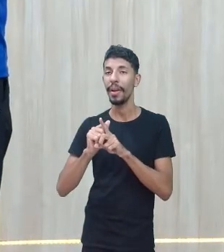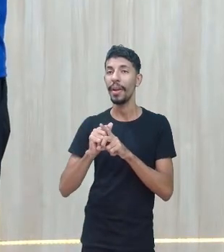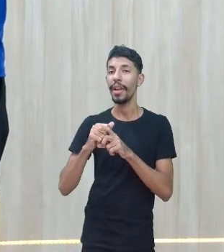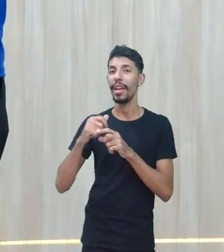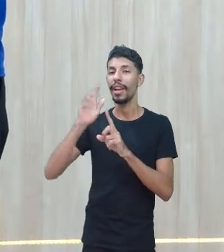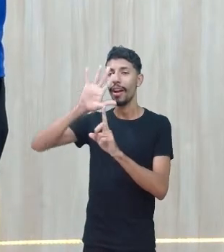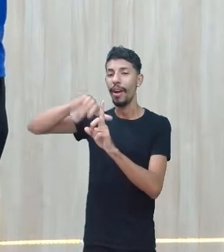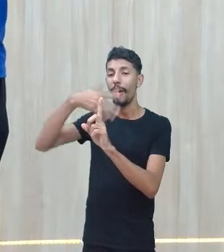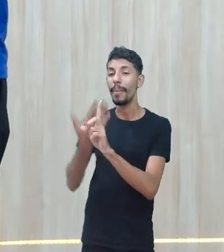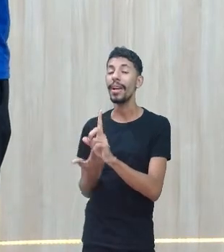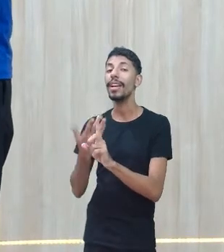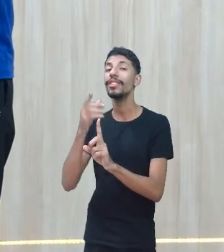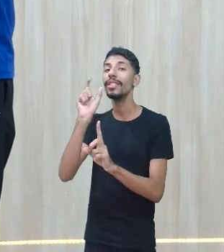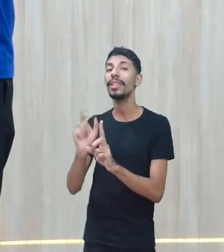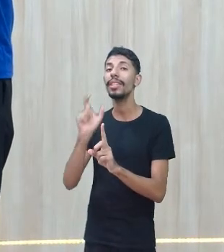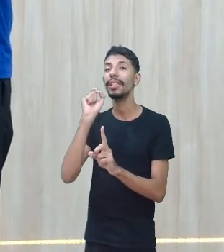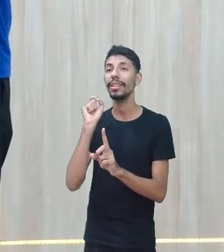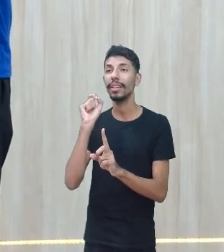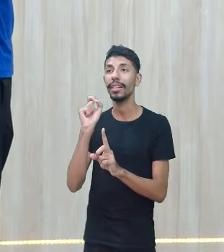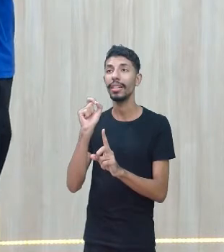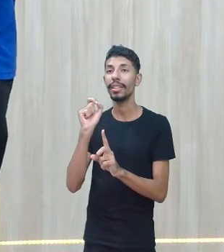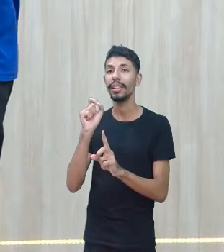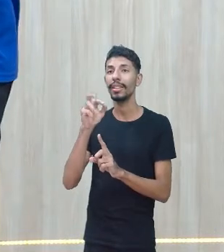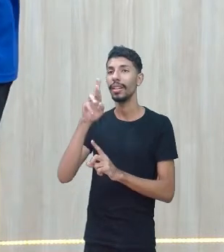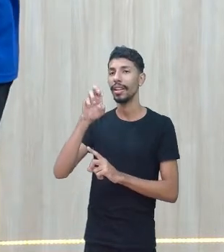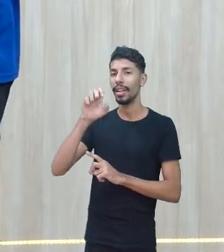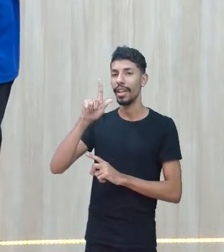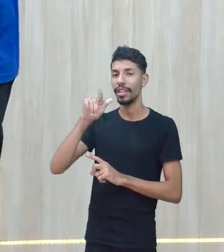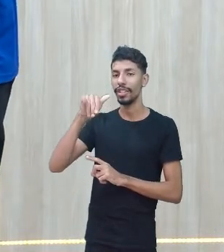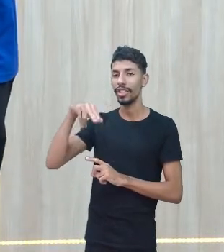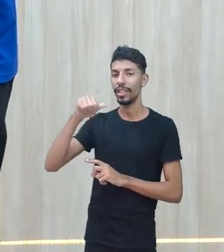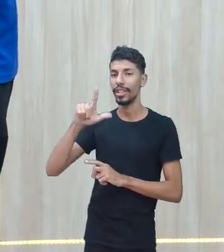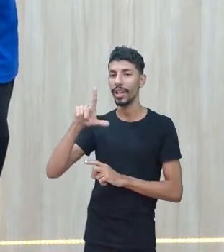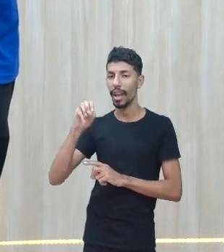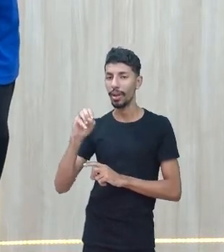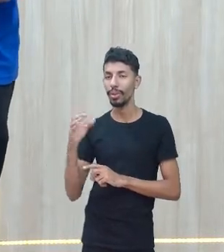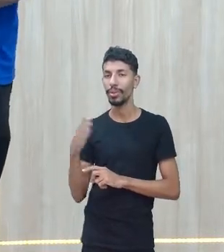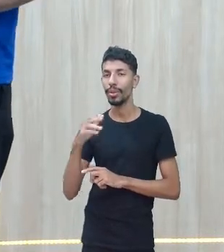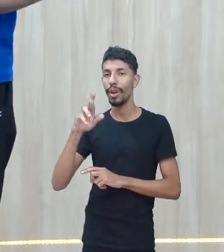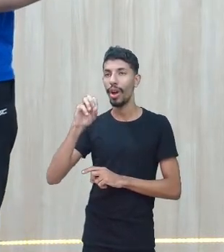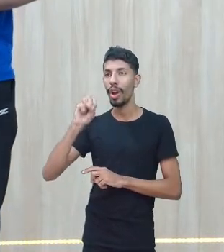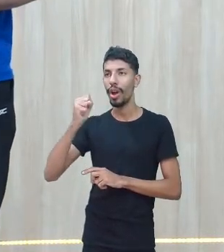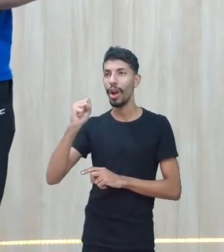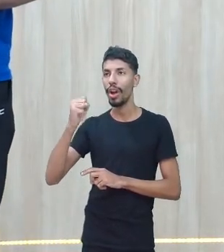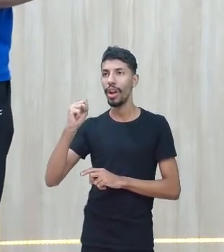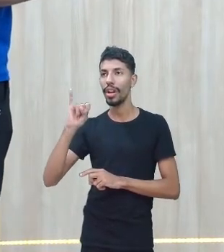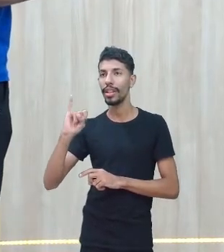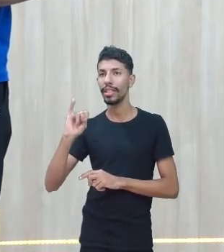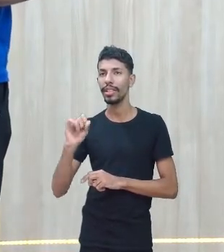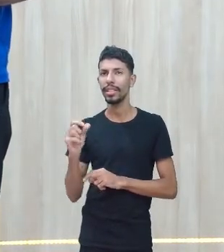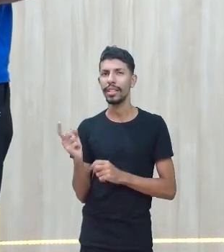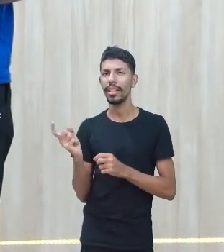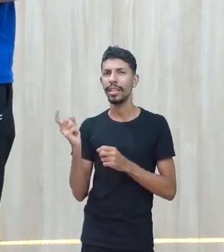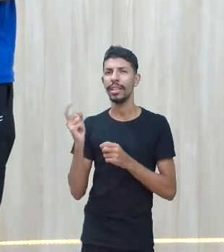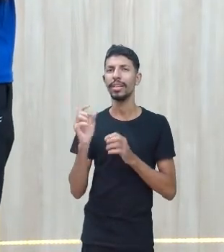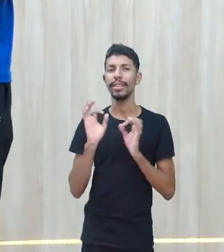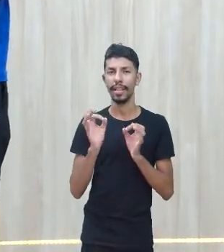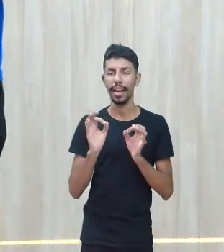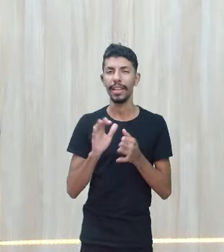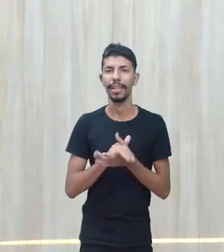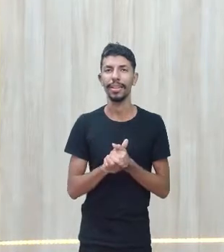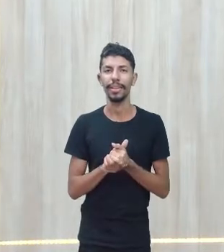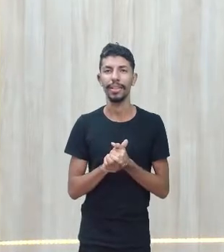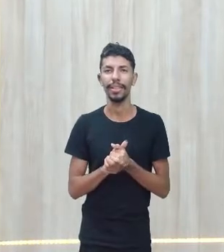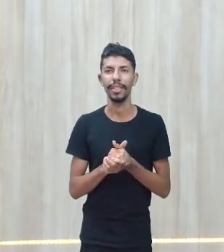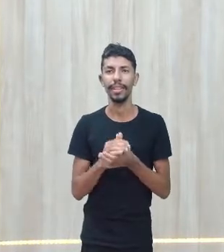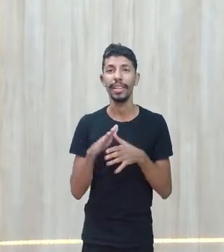homenagem a Reginaldo Rossi, né? E aí, pode voltar, por favor, um pouquinho só isso agora.